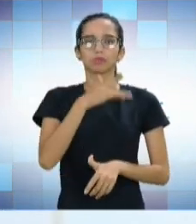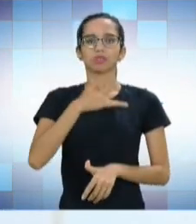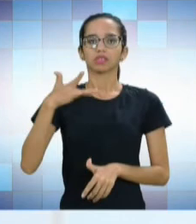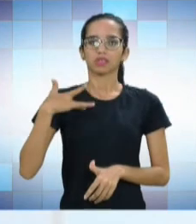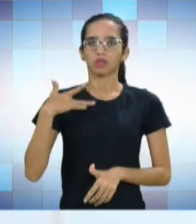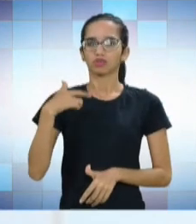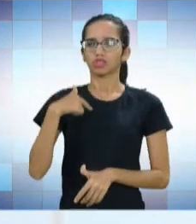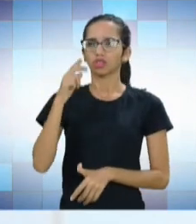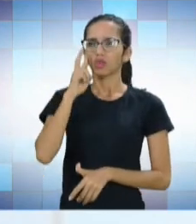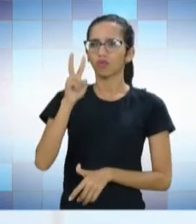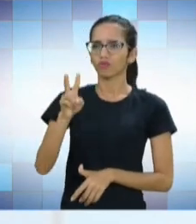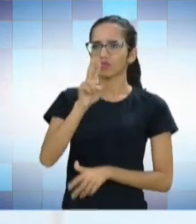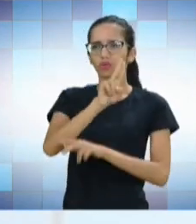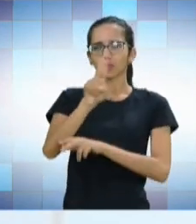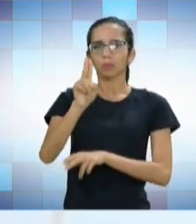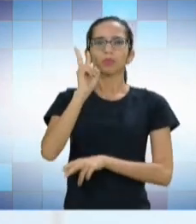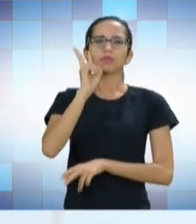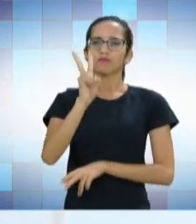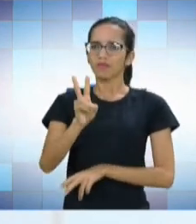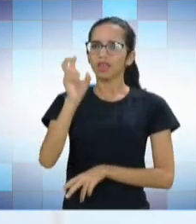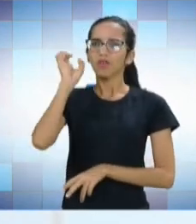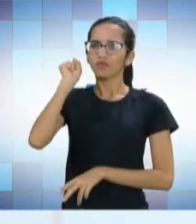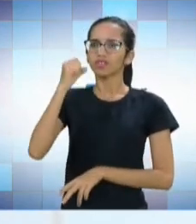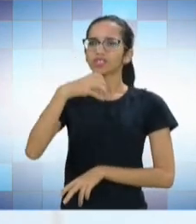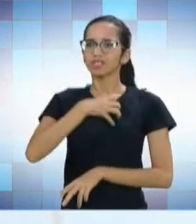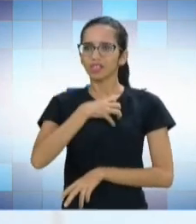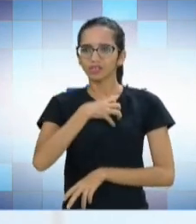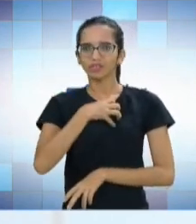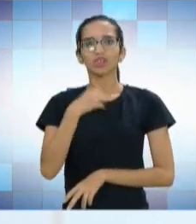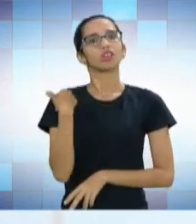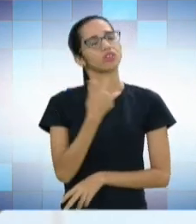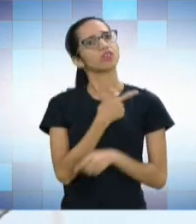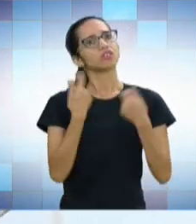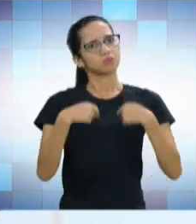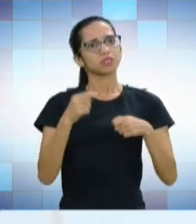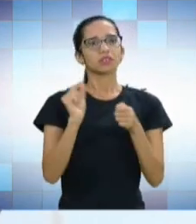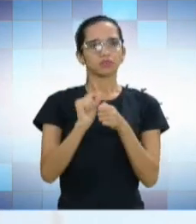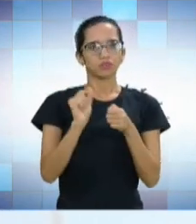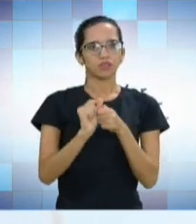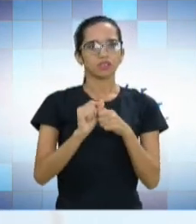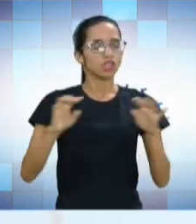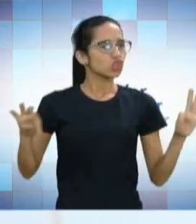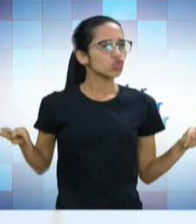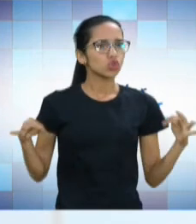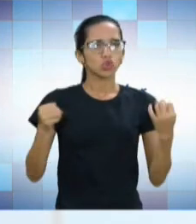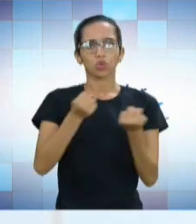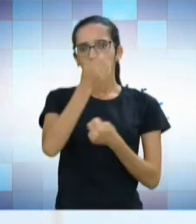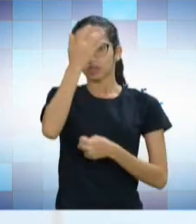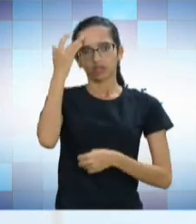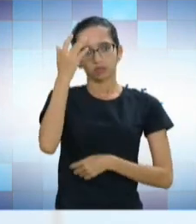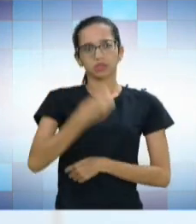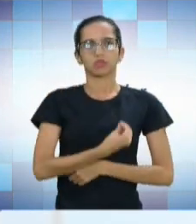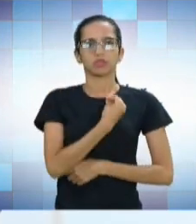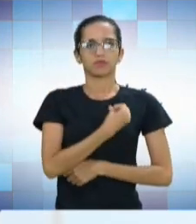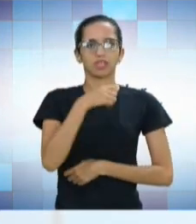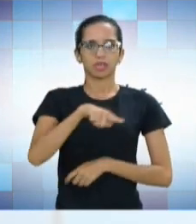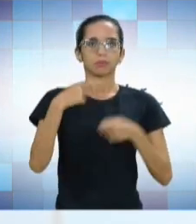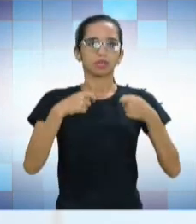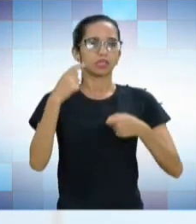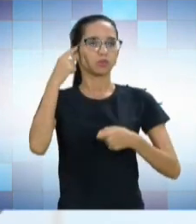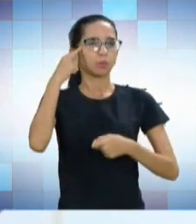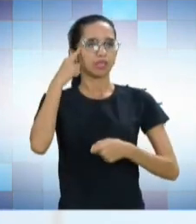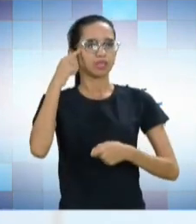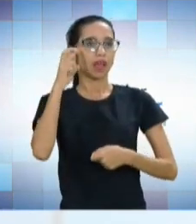vi aqui o slogan do seu programa ver ouvir e sentir então isso que nós temos que fazer todos os teresinenses tem que ter essa visão